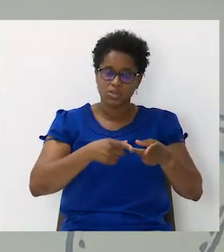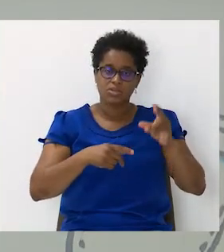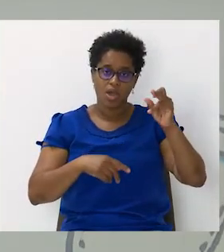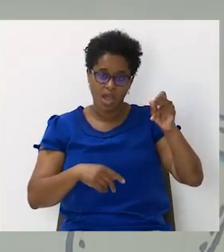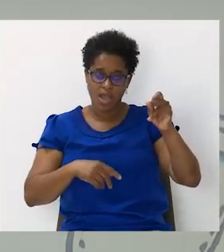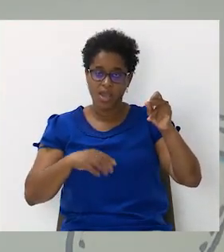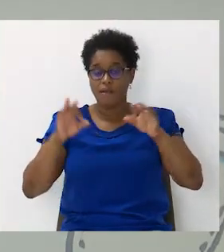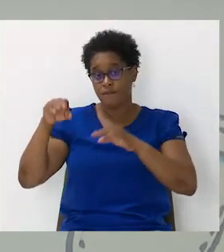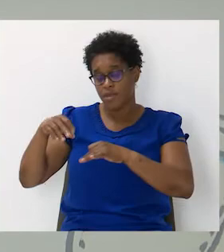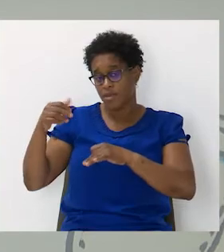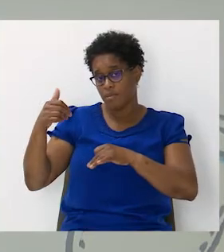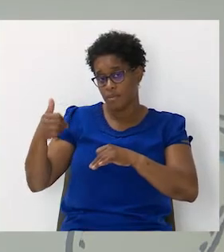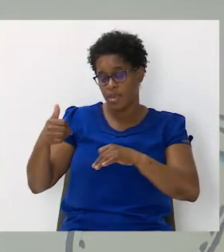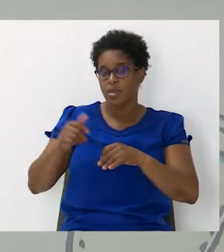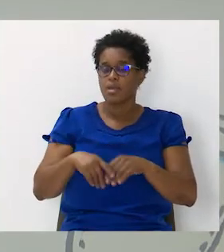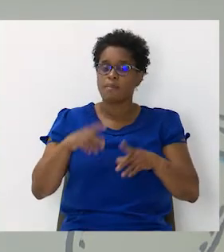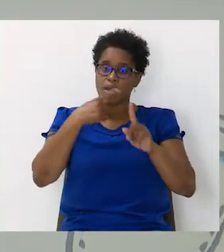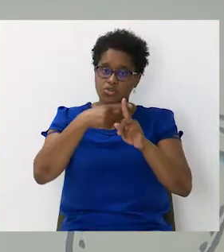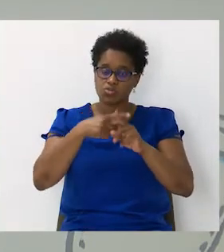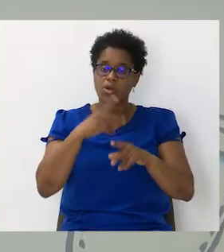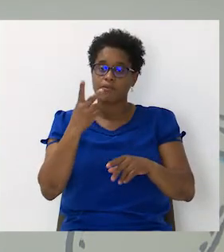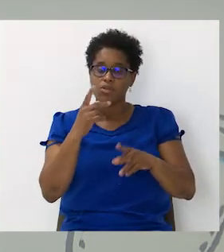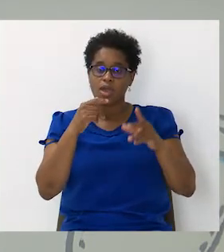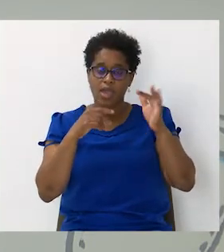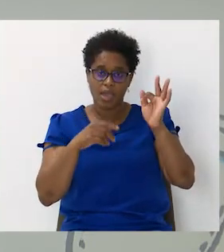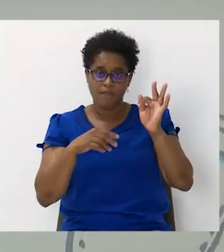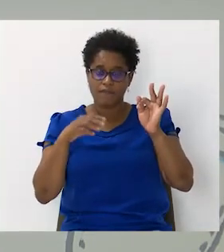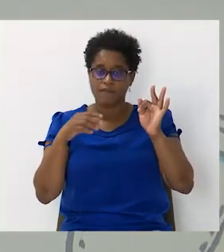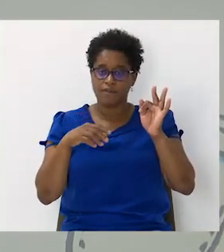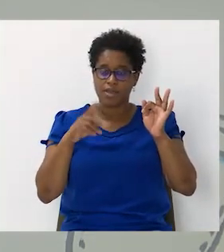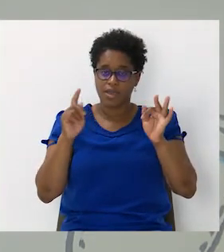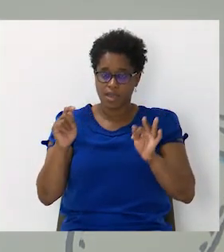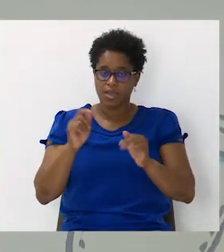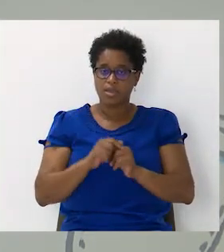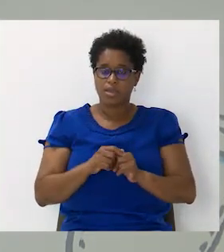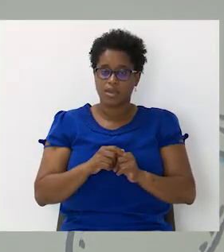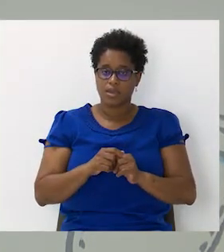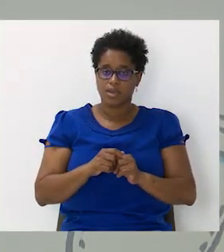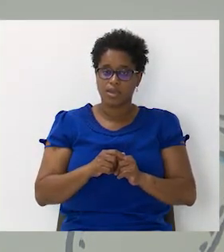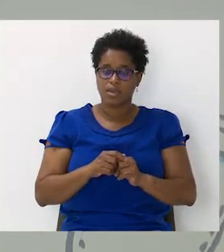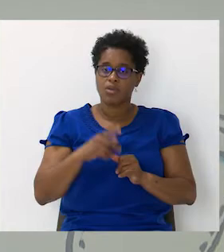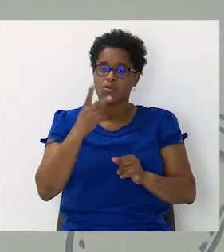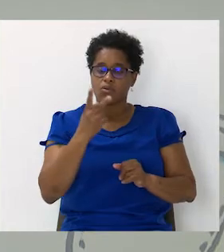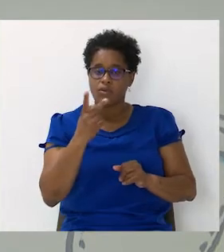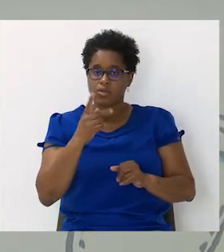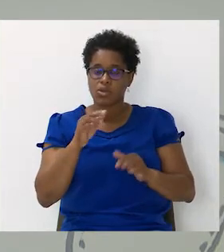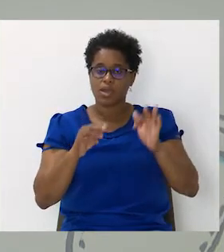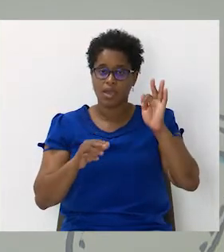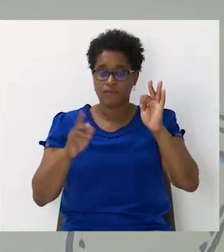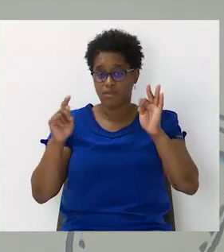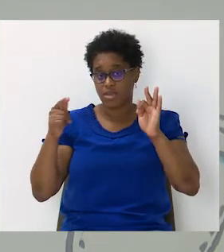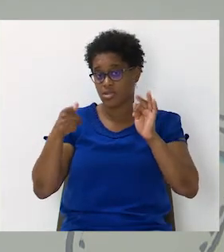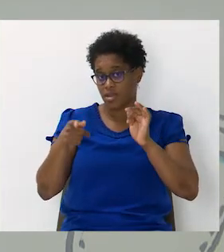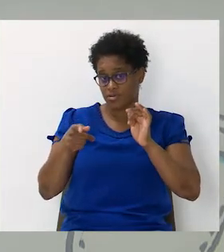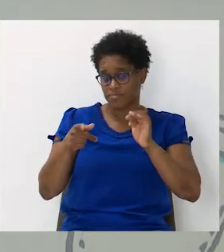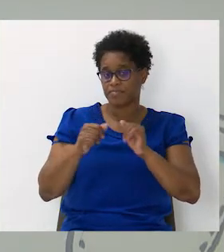extremidade, para somar com o vetor FE. O vetor FE está aqui.